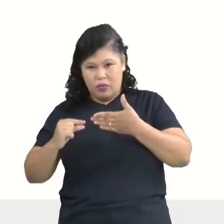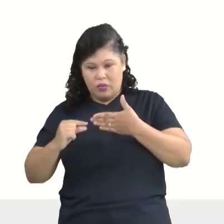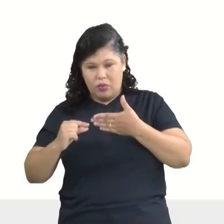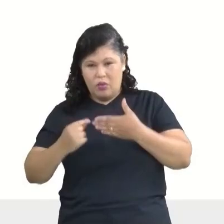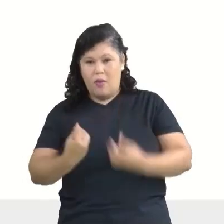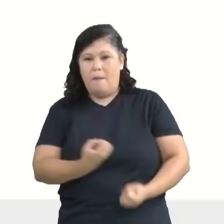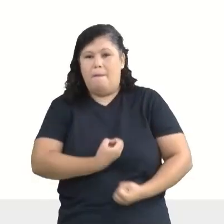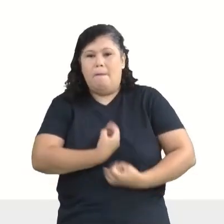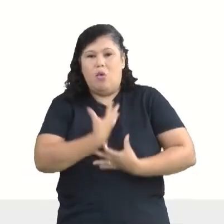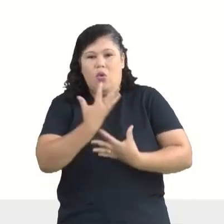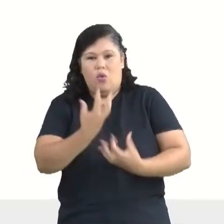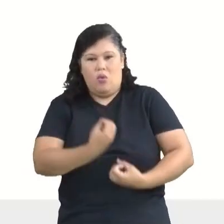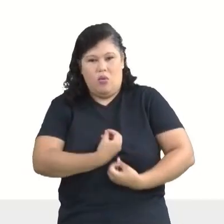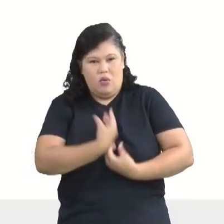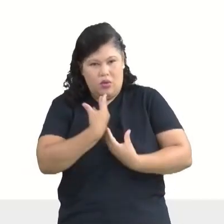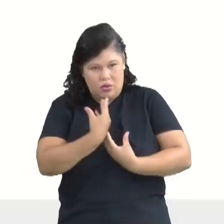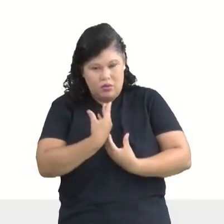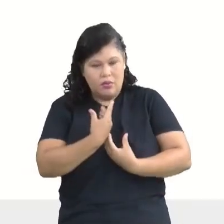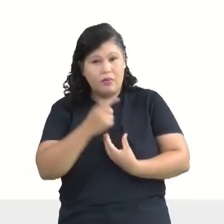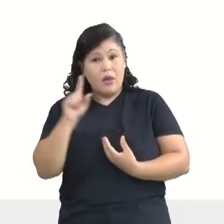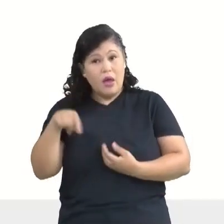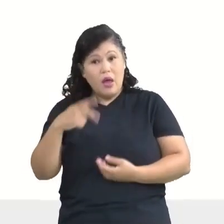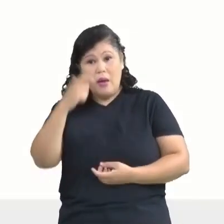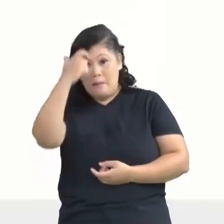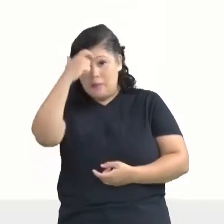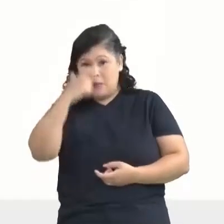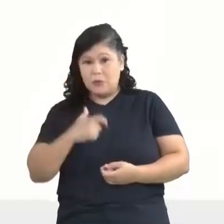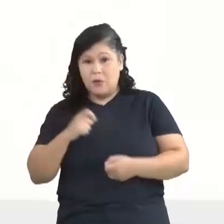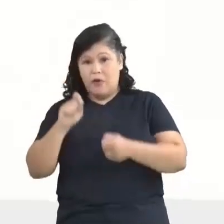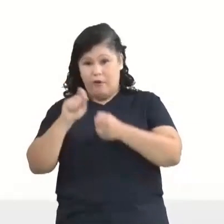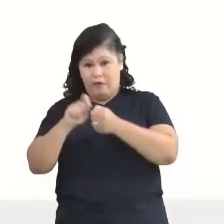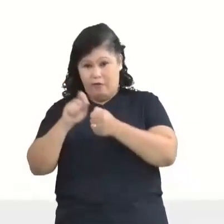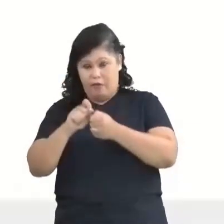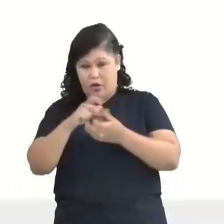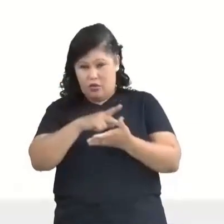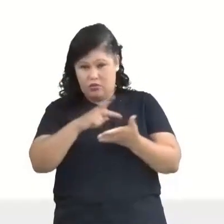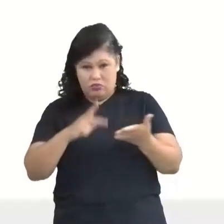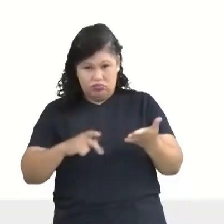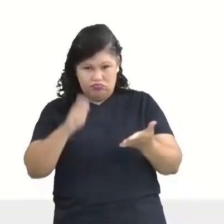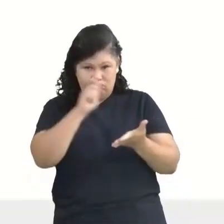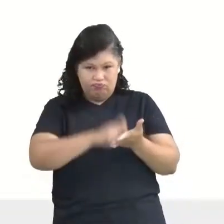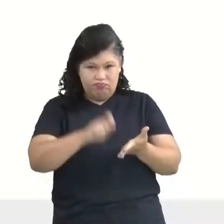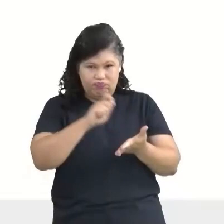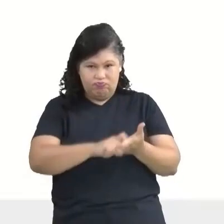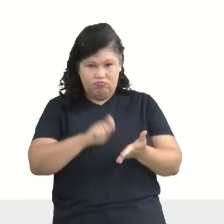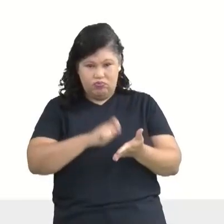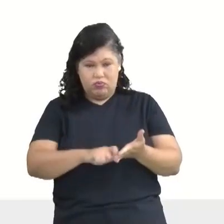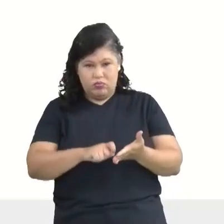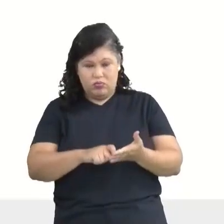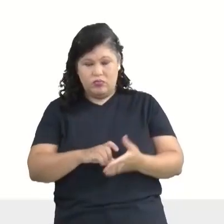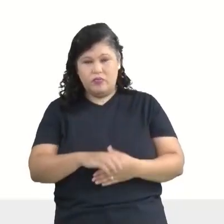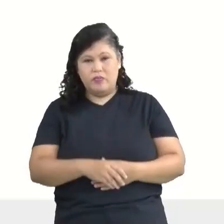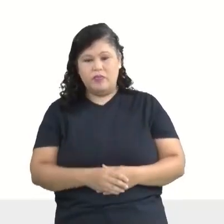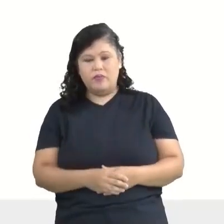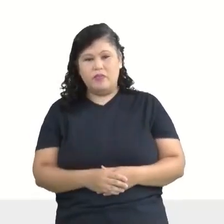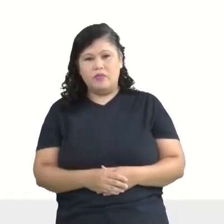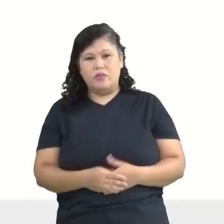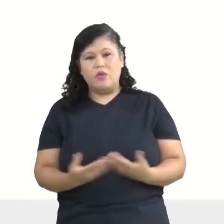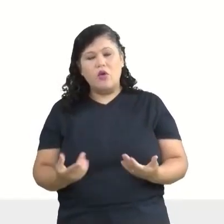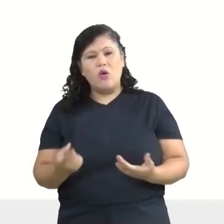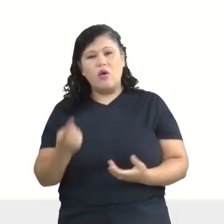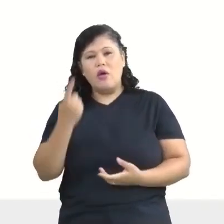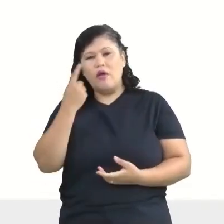poeta. O poeta é quem escreve o poema. Crianças, olha só. Aqui nós vimos duas palavras que